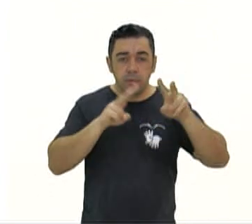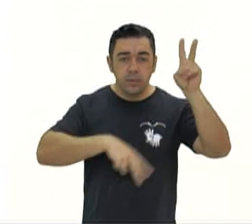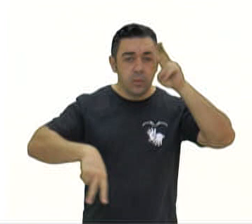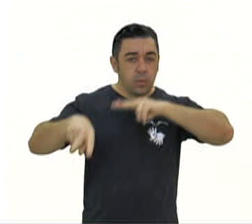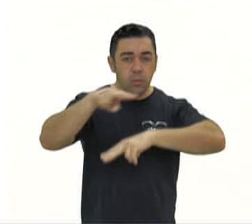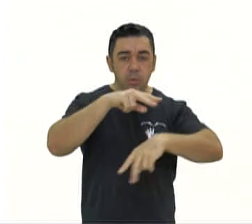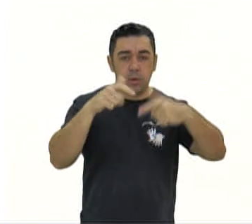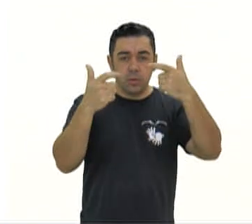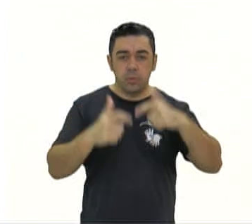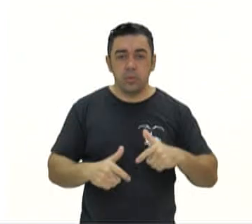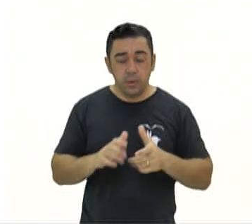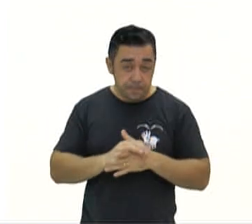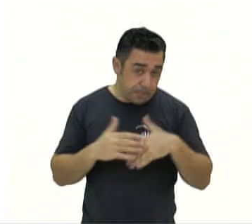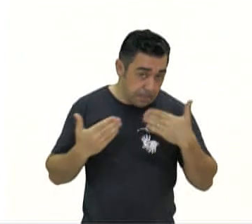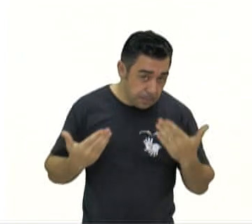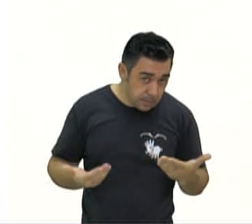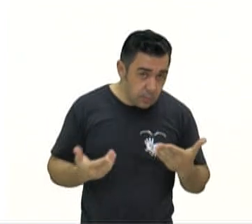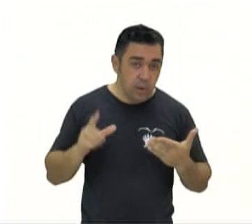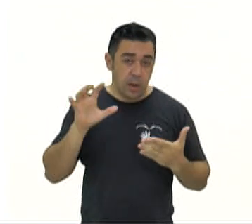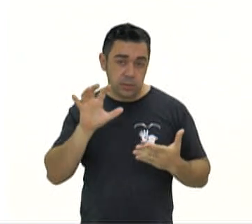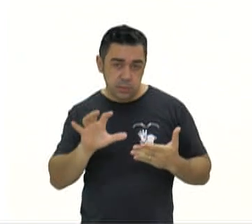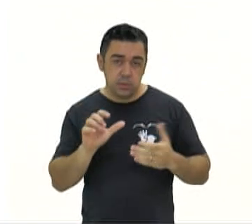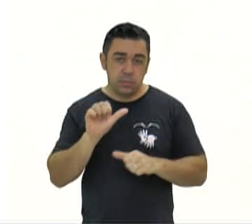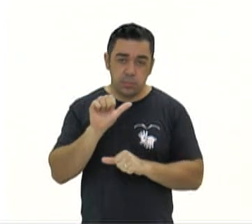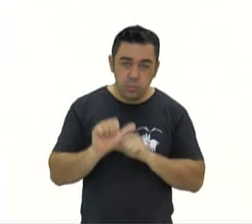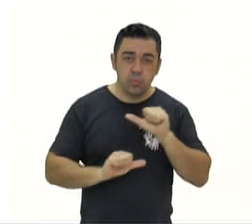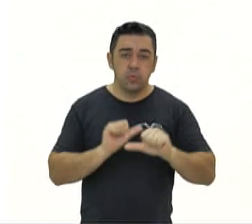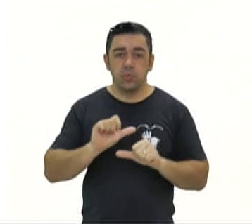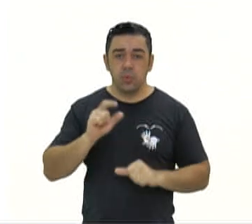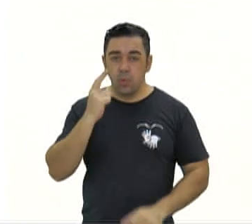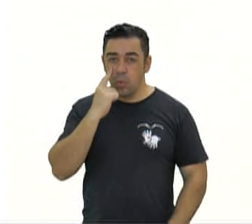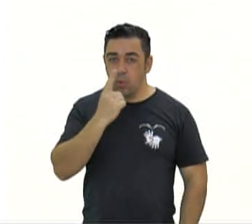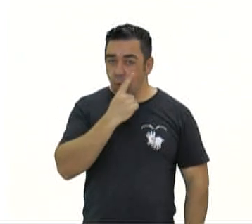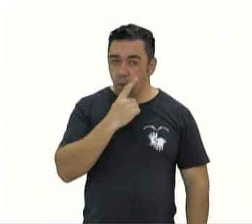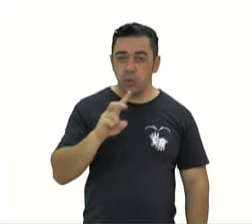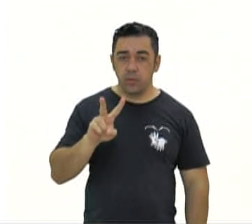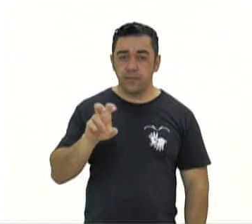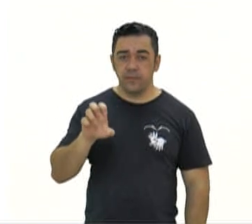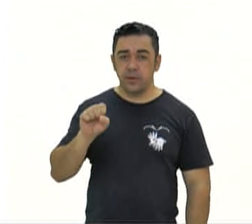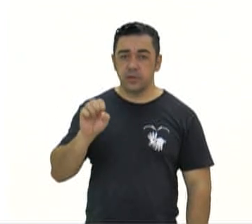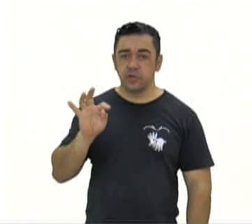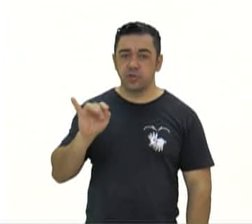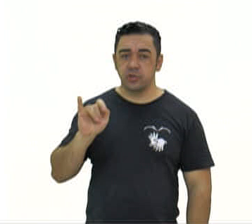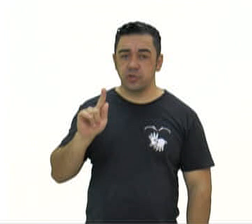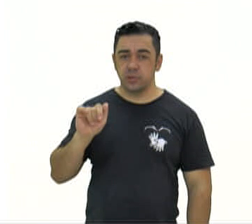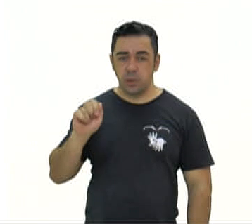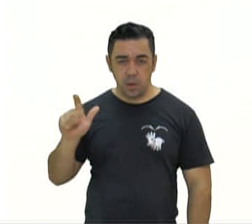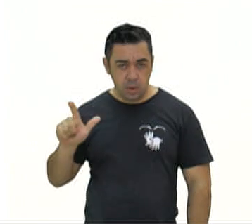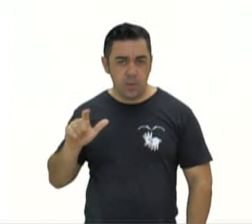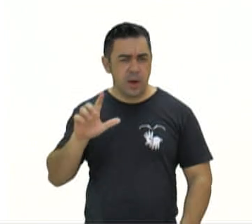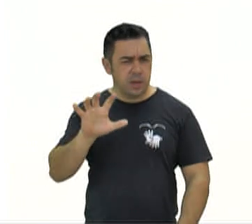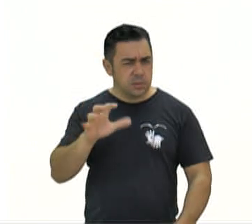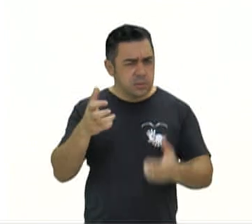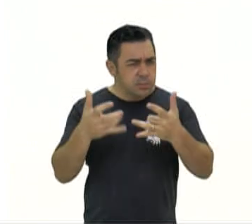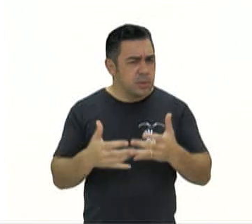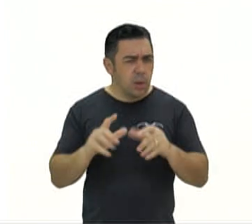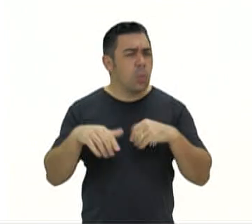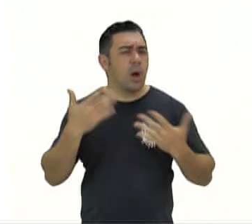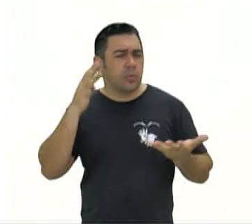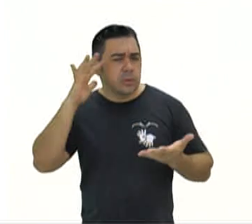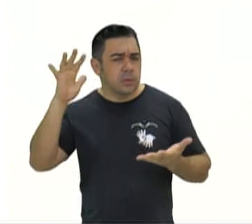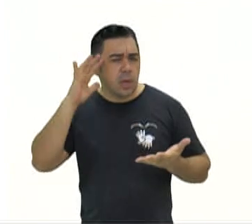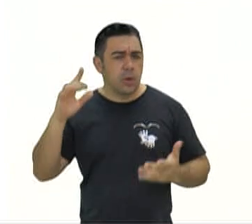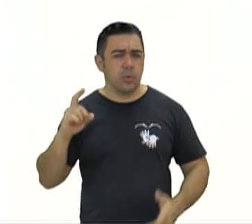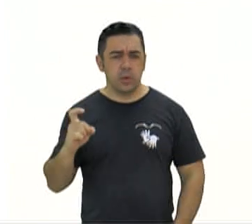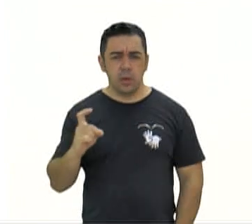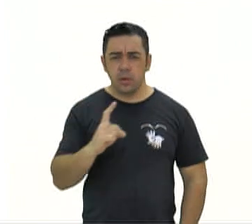nesses ambientes. Assim, essas estruturas se transformaram em olhos vestigiais. A explicação acima está de acordo com qual teoria